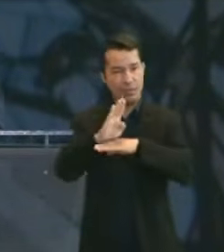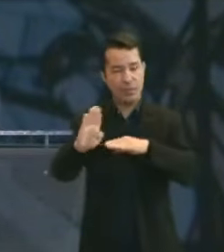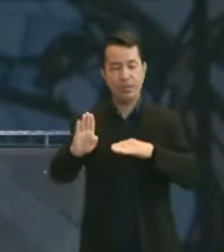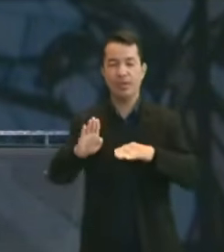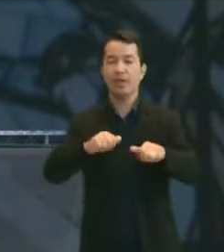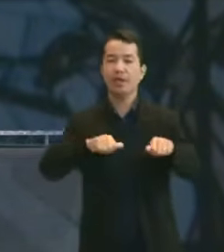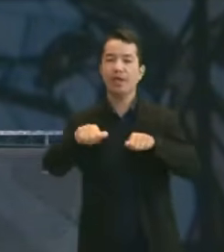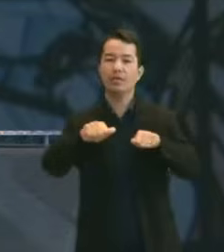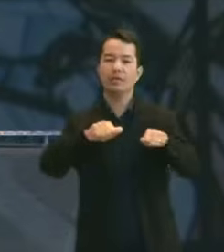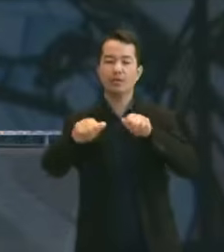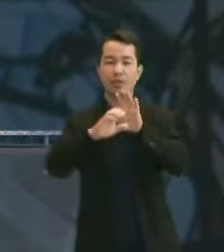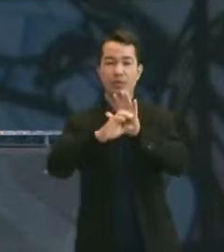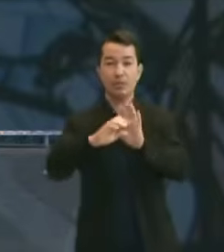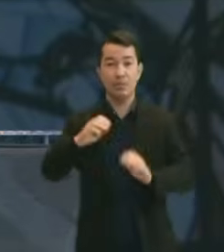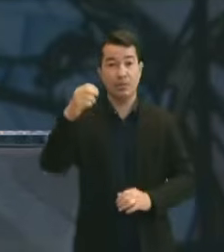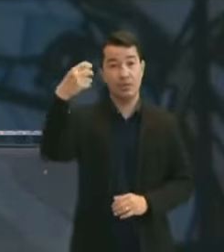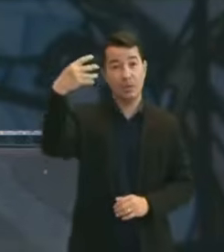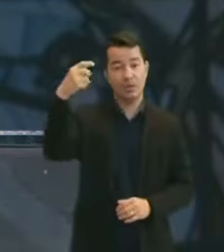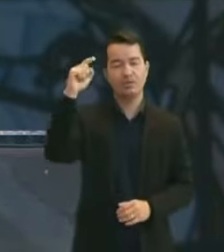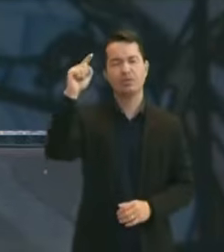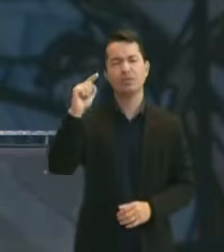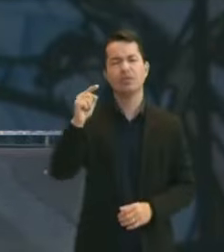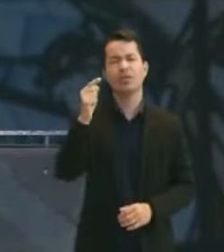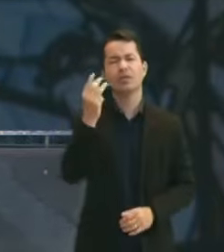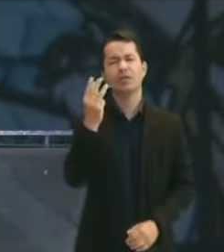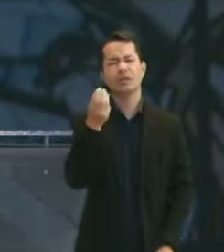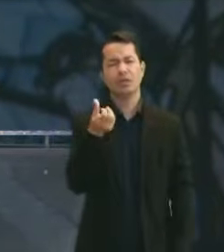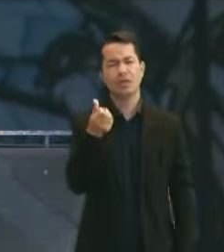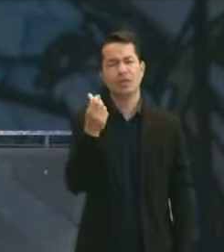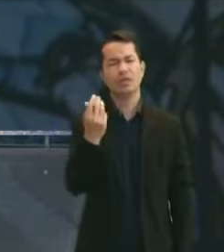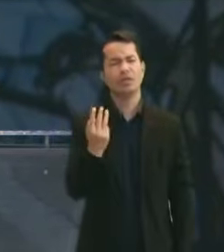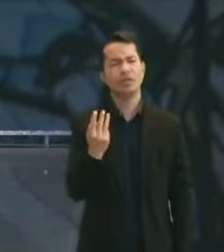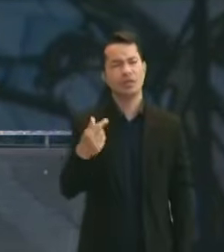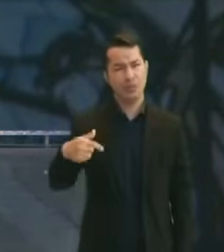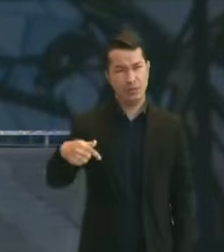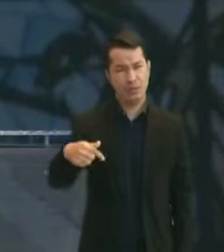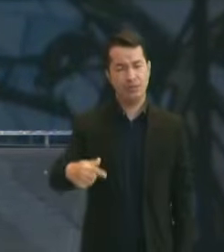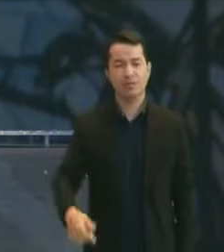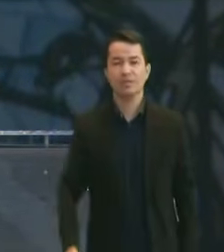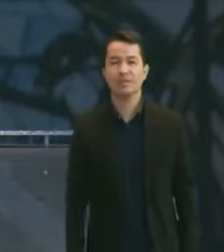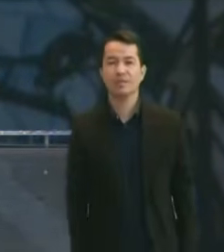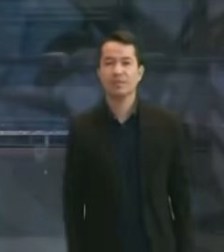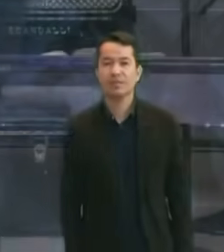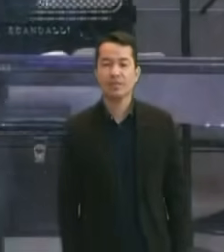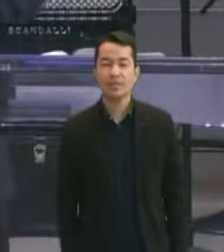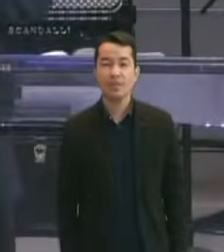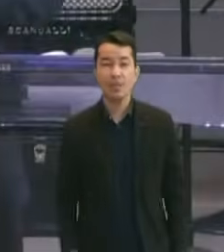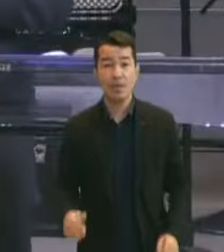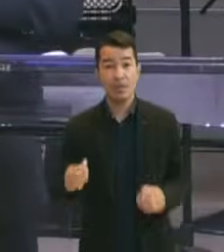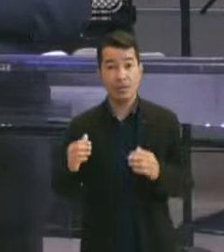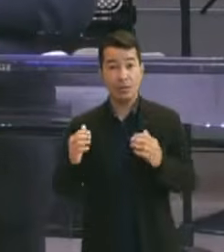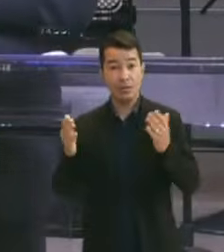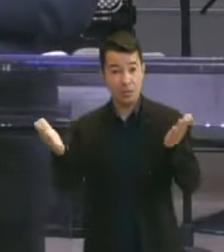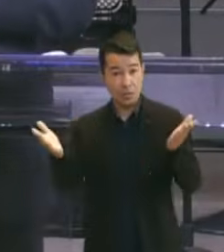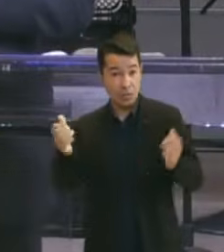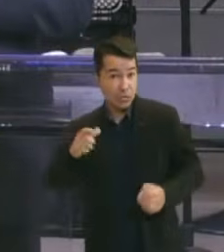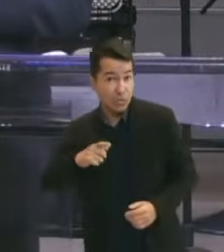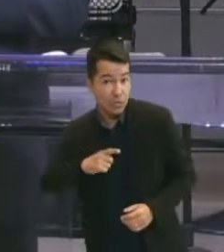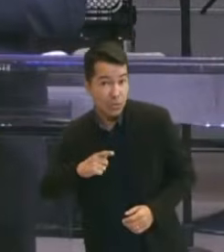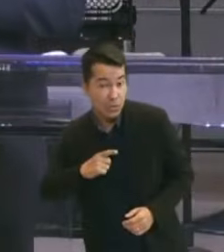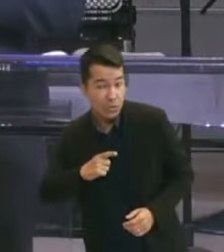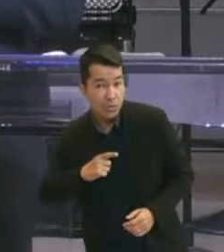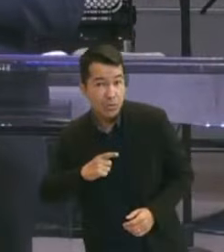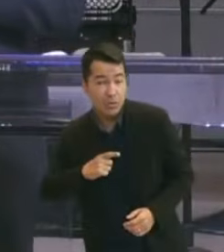aqui comigo no telão o que a Bíblia diz sobre Barnabé na primeira vez. Fala assim: foi assim que